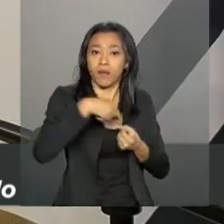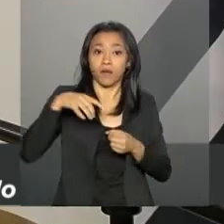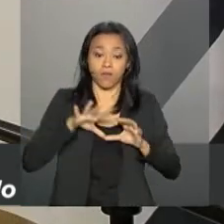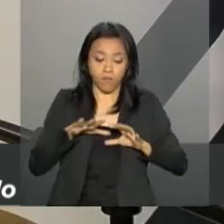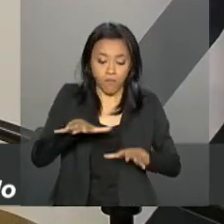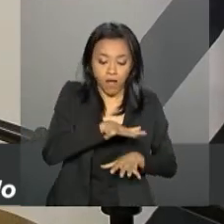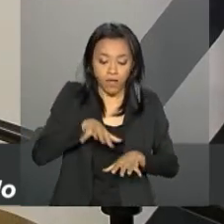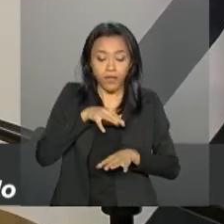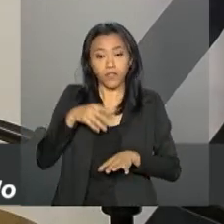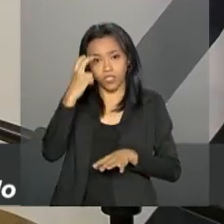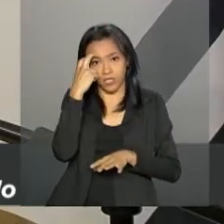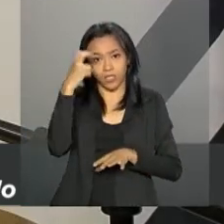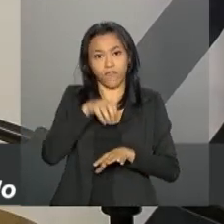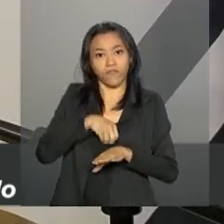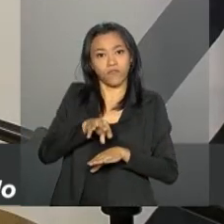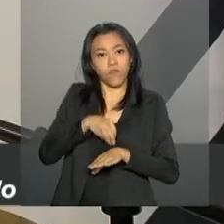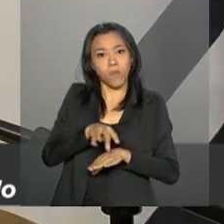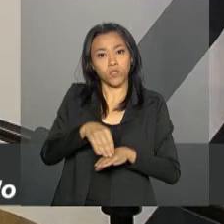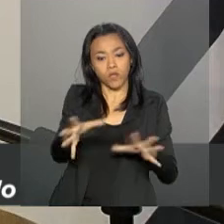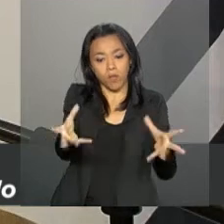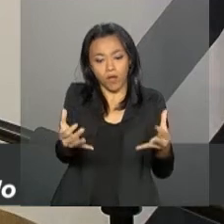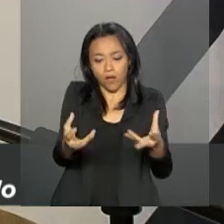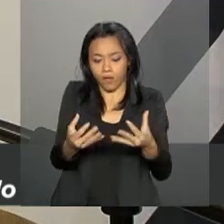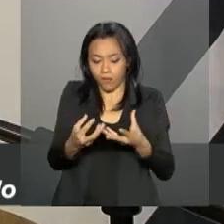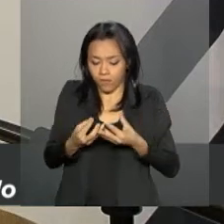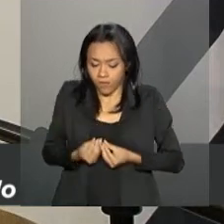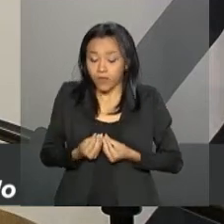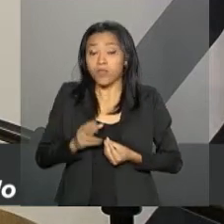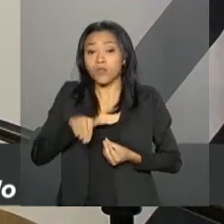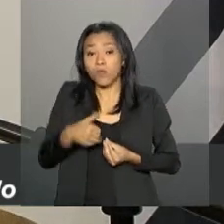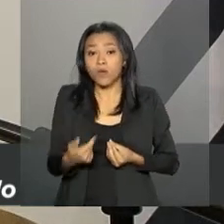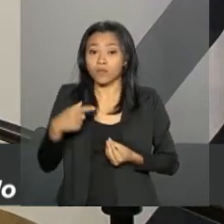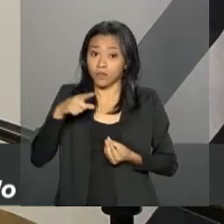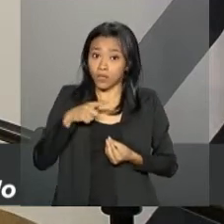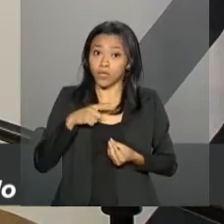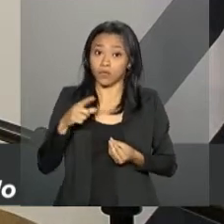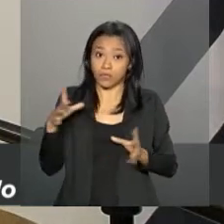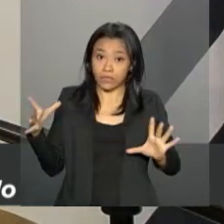E, subsequentemente, dissemos, ao fazermos a integração